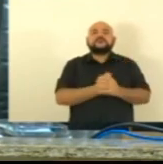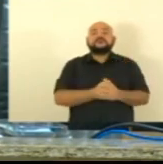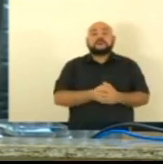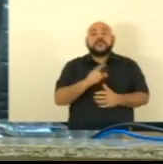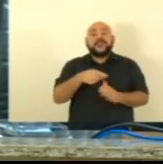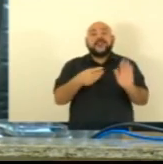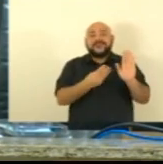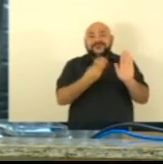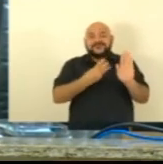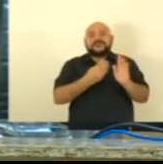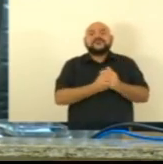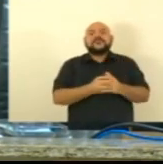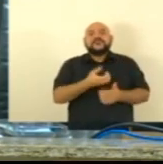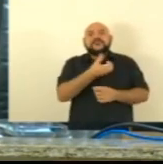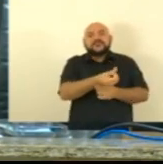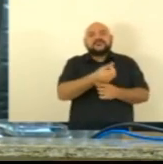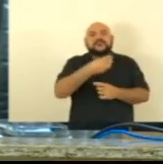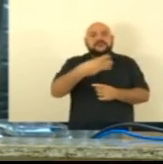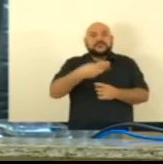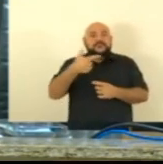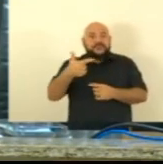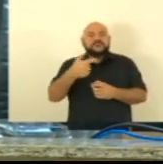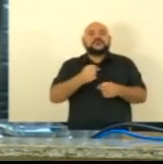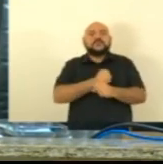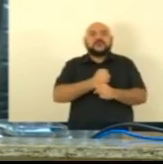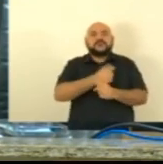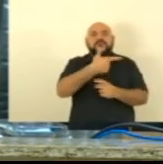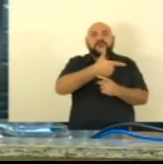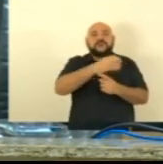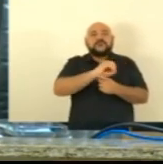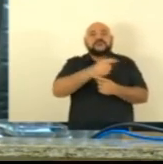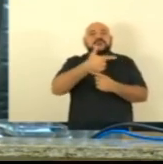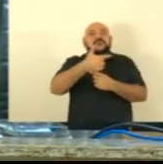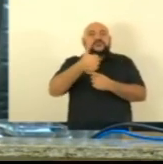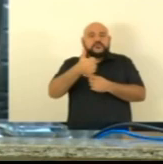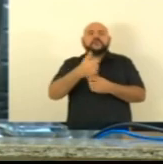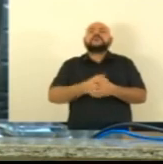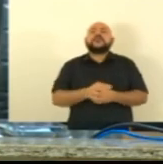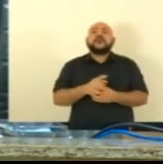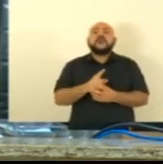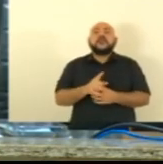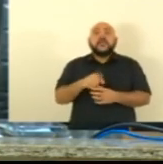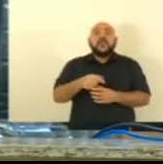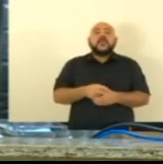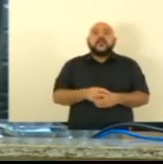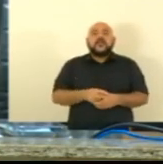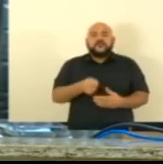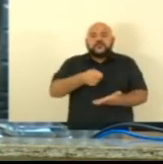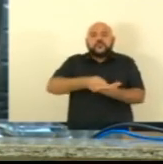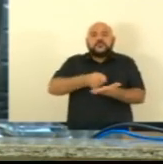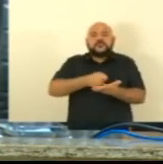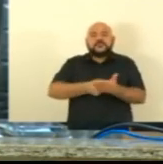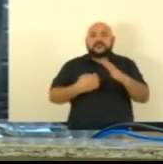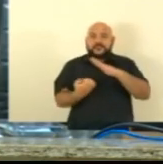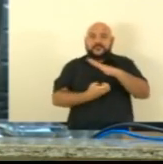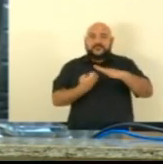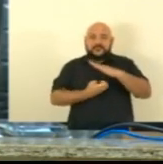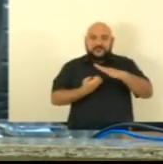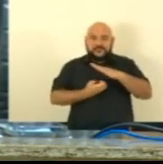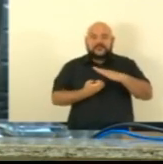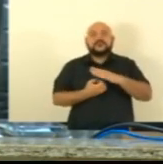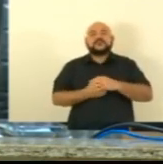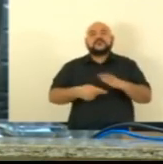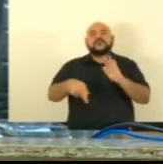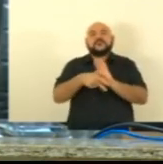projeto de lei 632/2021, deputado Gandini, que obriga as empresas responsáveis pela prestação de serviço público